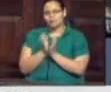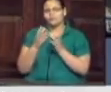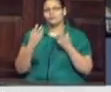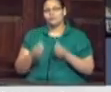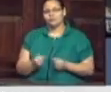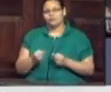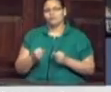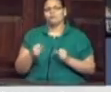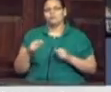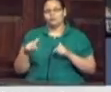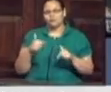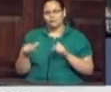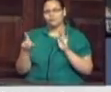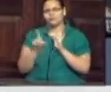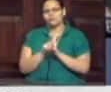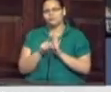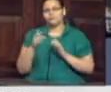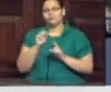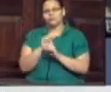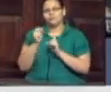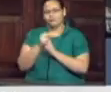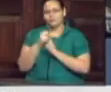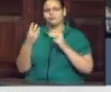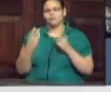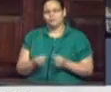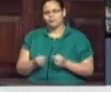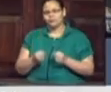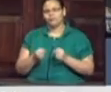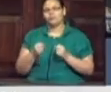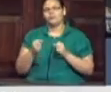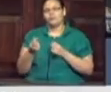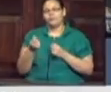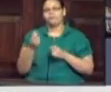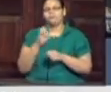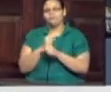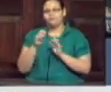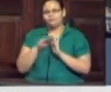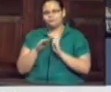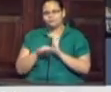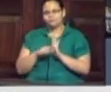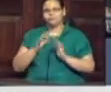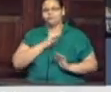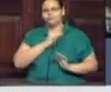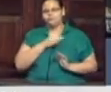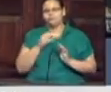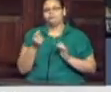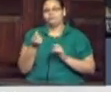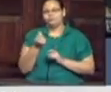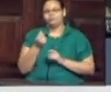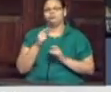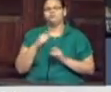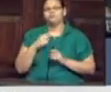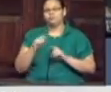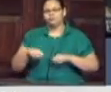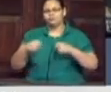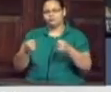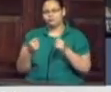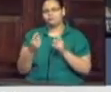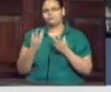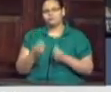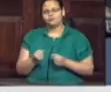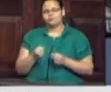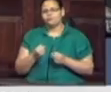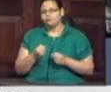Legislação Social e Seguridade Social, favorável. E de Orçamento, Finanças, Fiscalização Financeira e Controle, favorável.